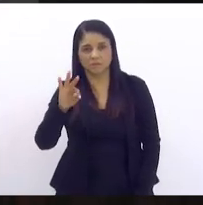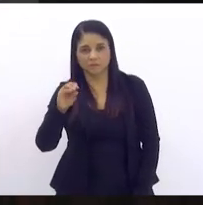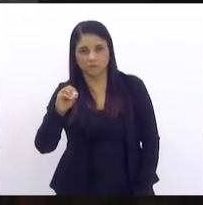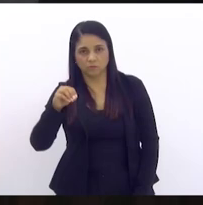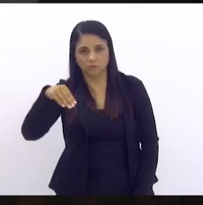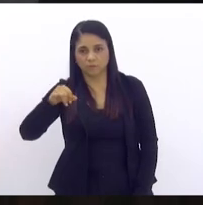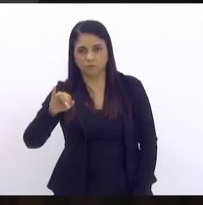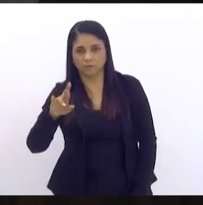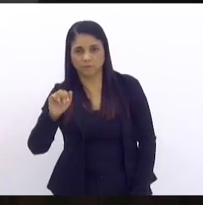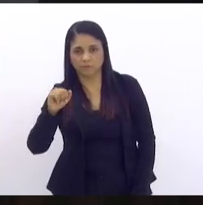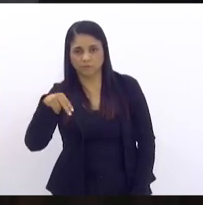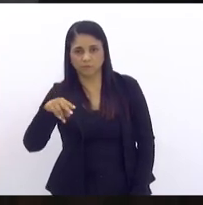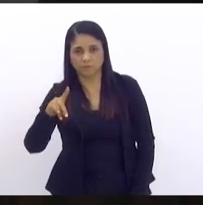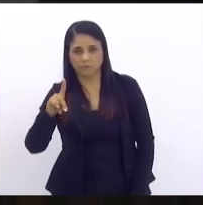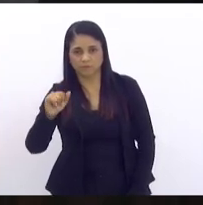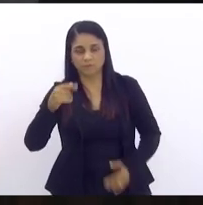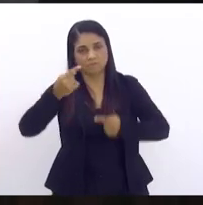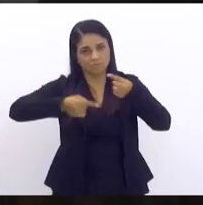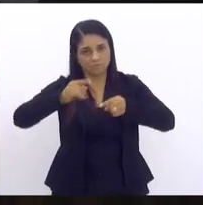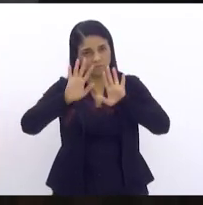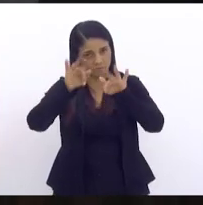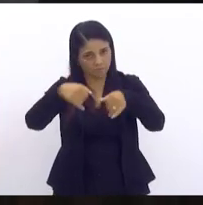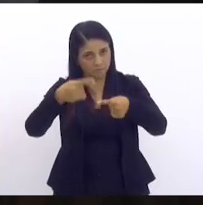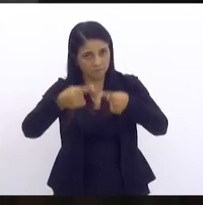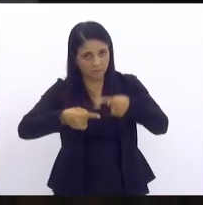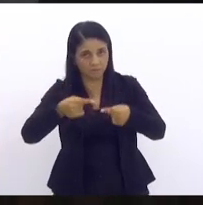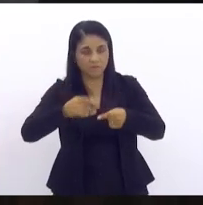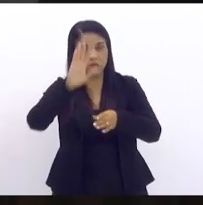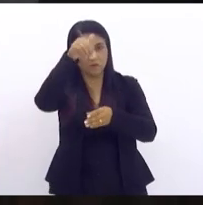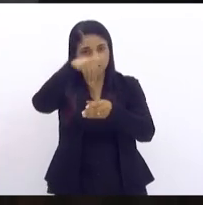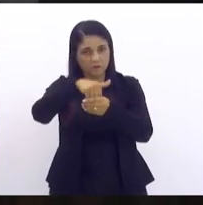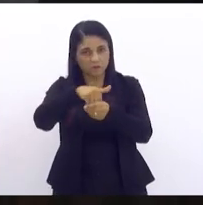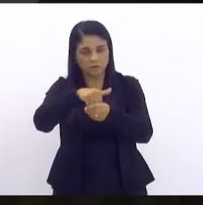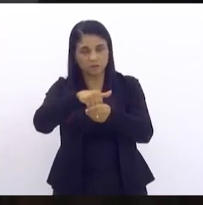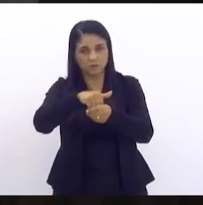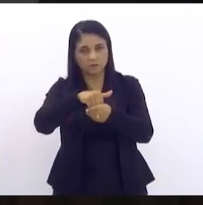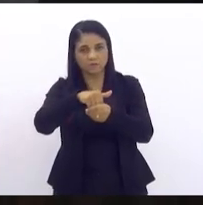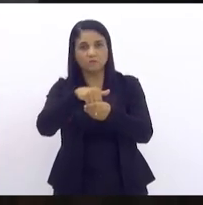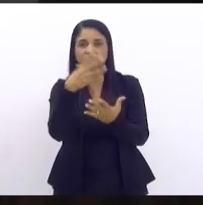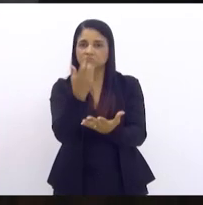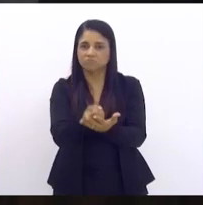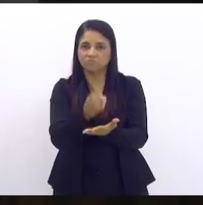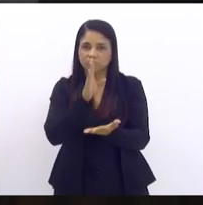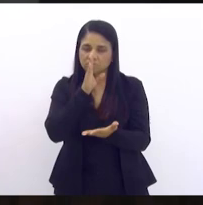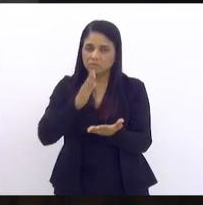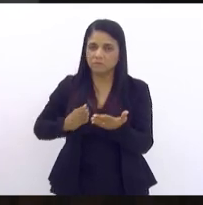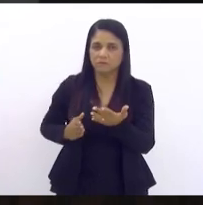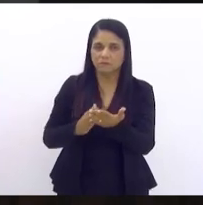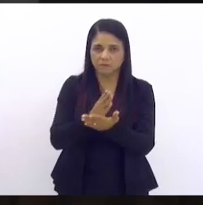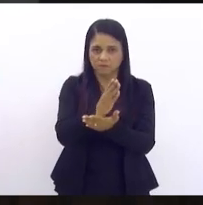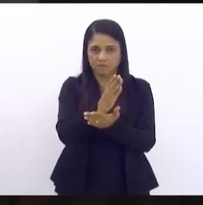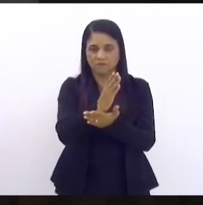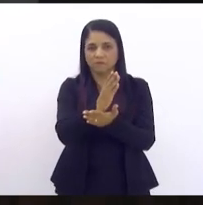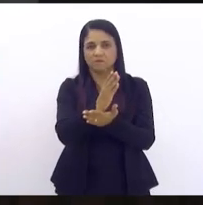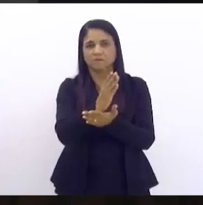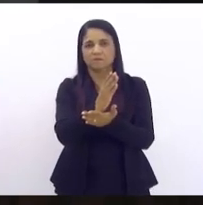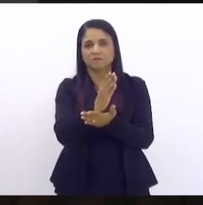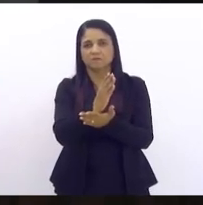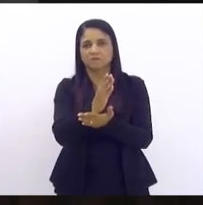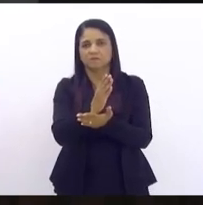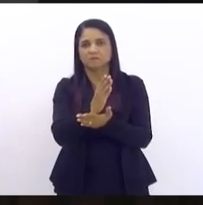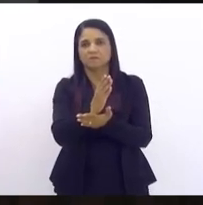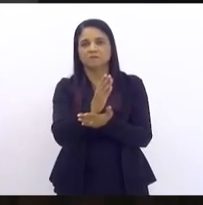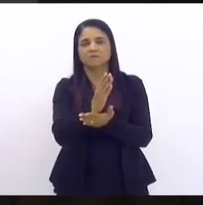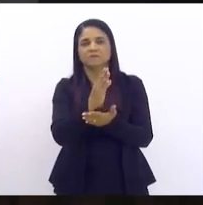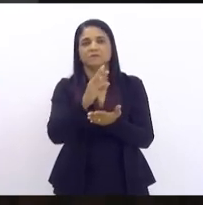discussão, não havendo quem queira discutir, encerrada a discussão. Em votação, senhores que aprovam, permaneçam como estão. Aprovado,